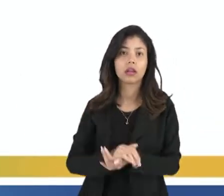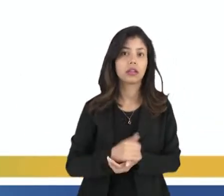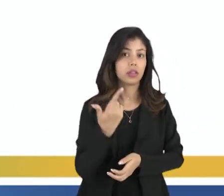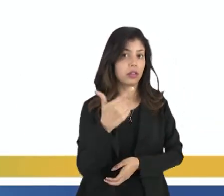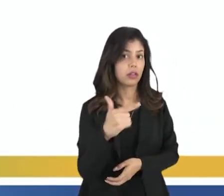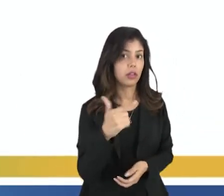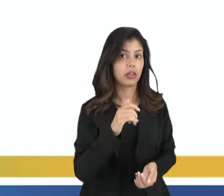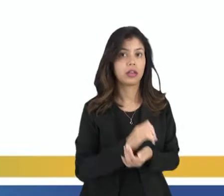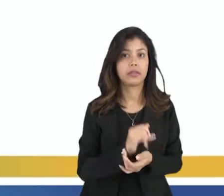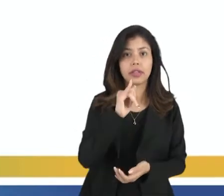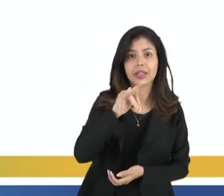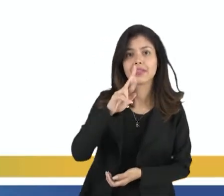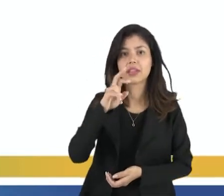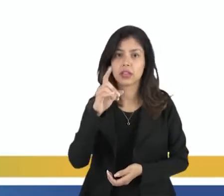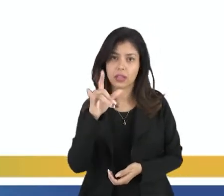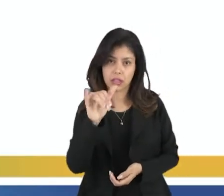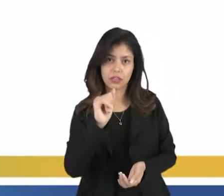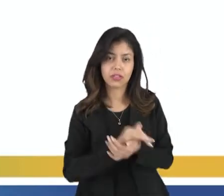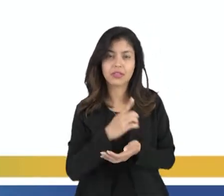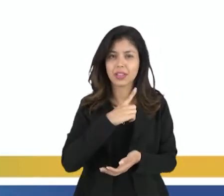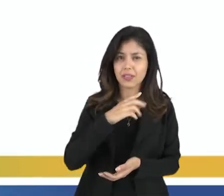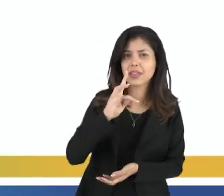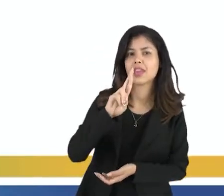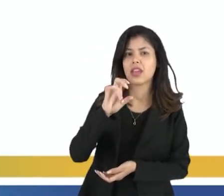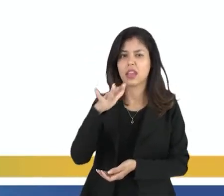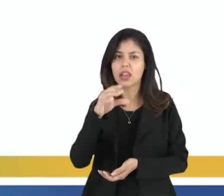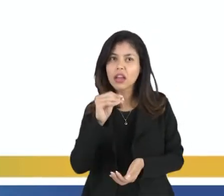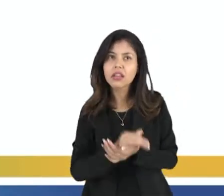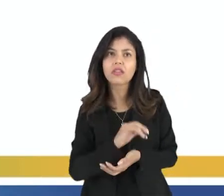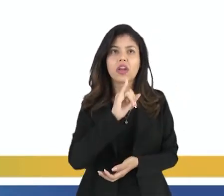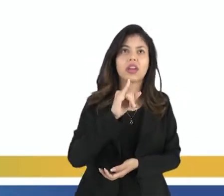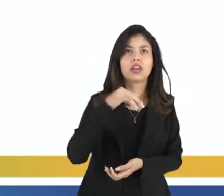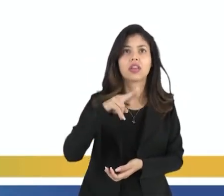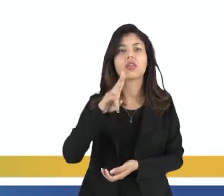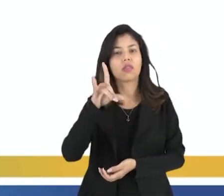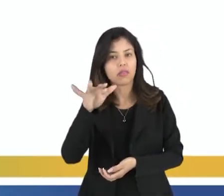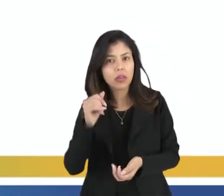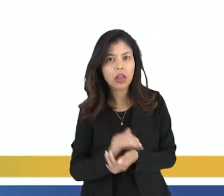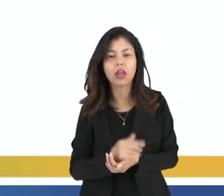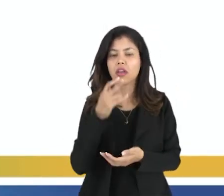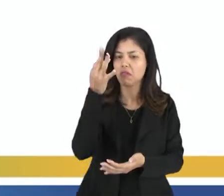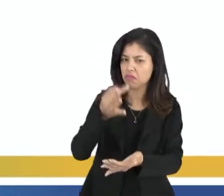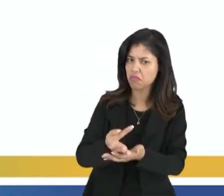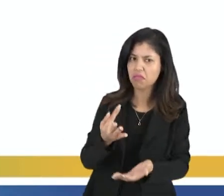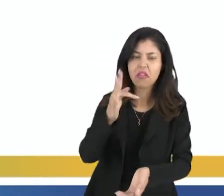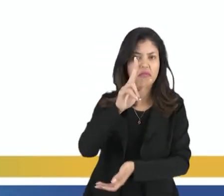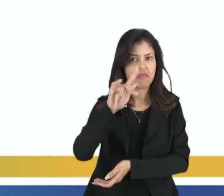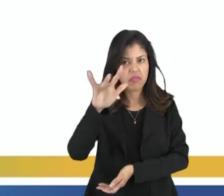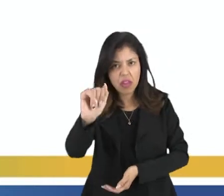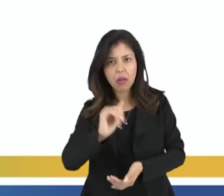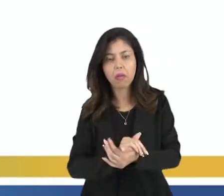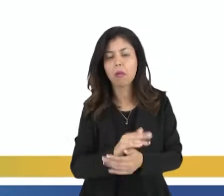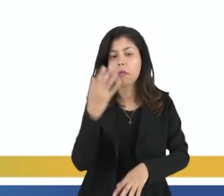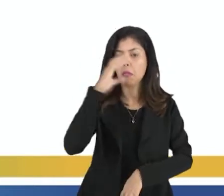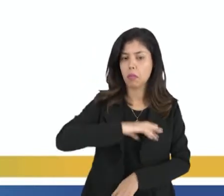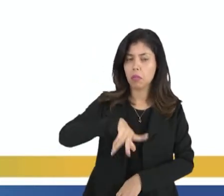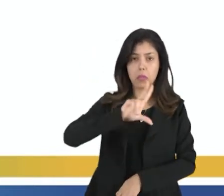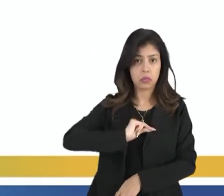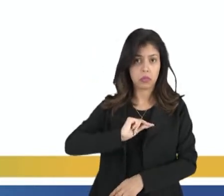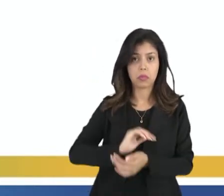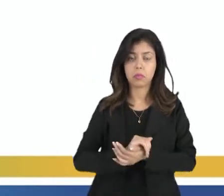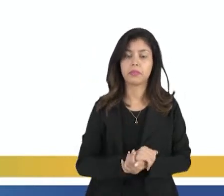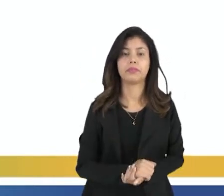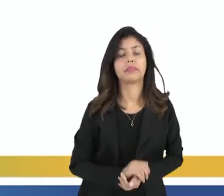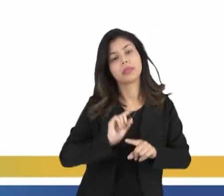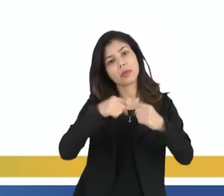houve fidelidade, onde houve traição, né? Então vão dizer, foi a Inconfidência, eles não foram fiéis a Portugal, né, a